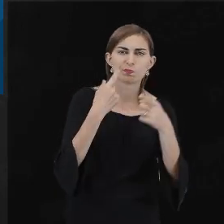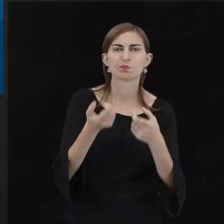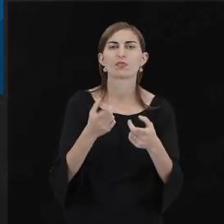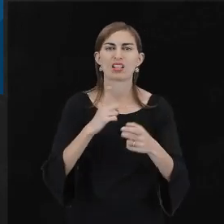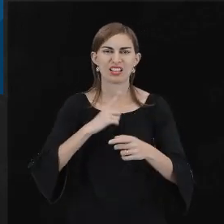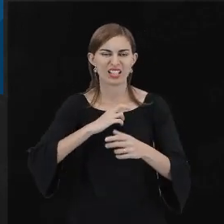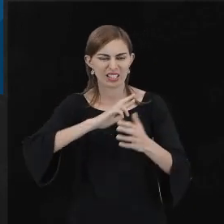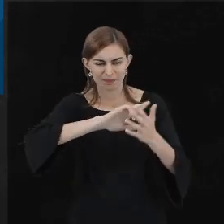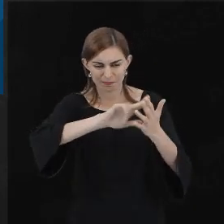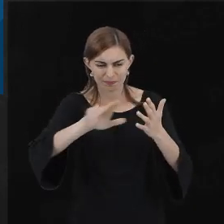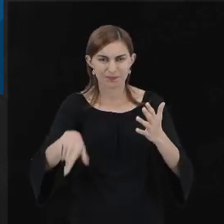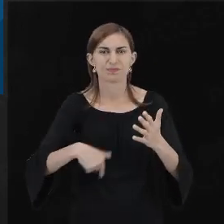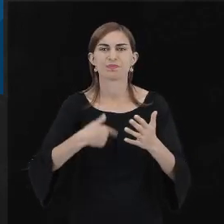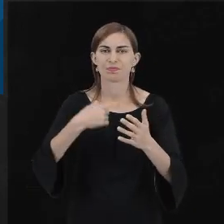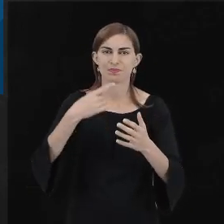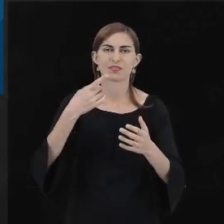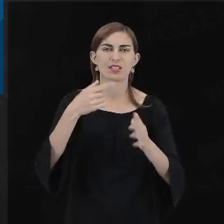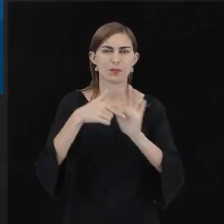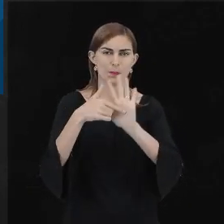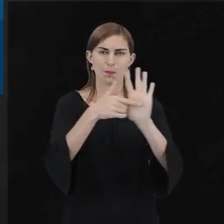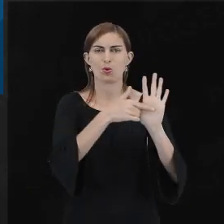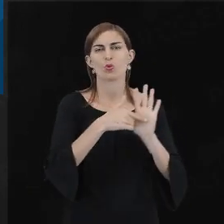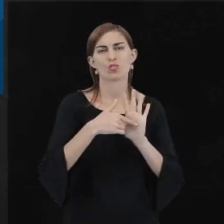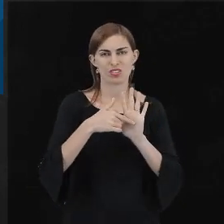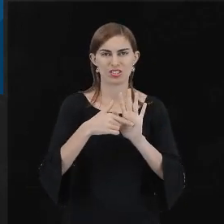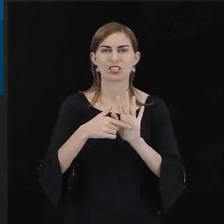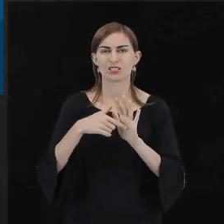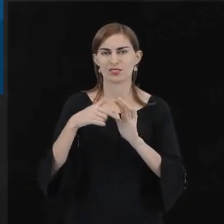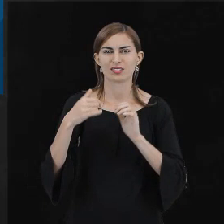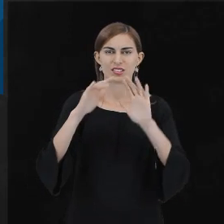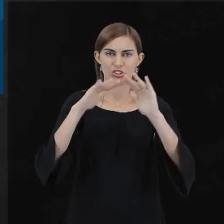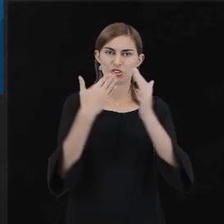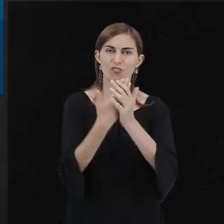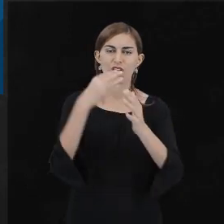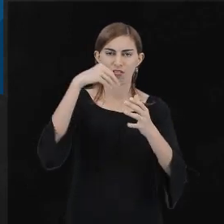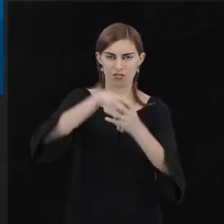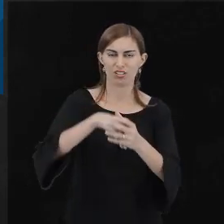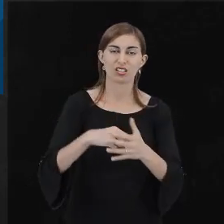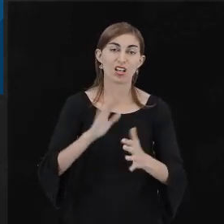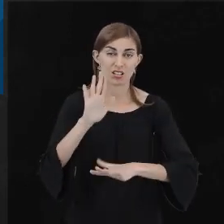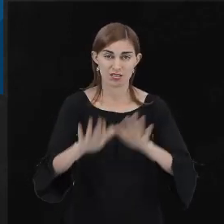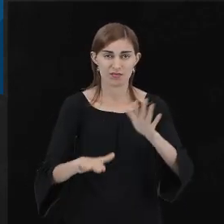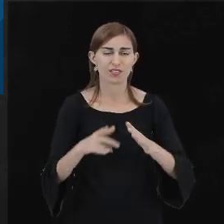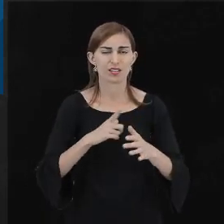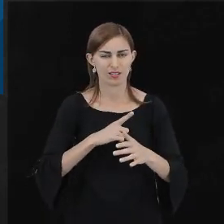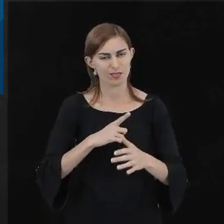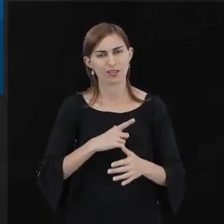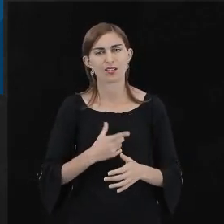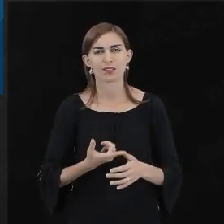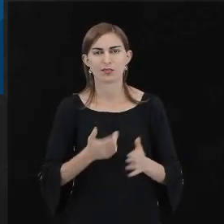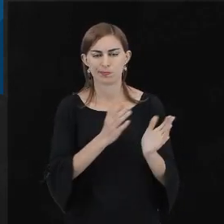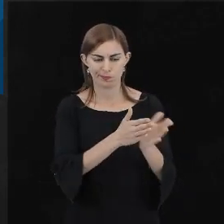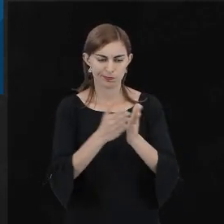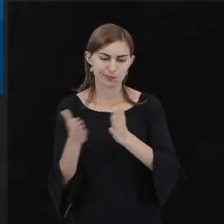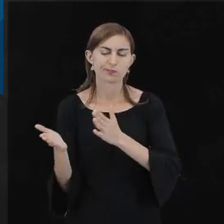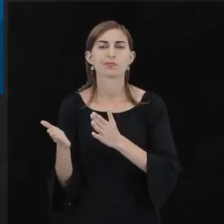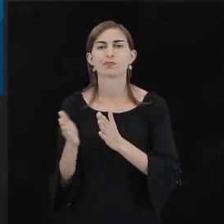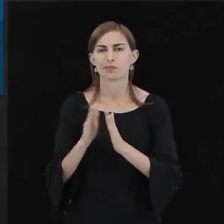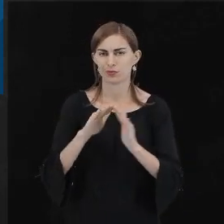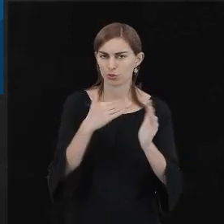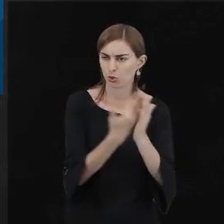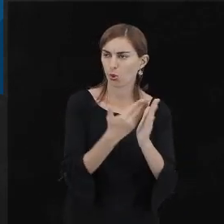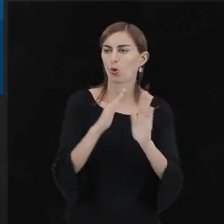índices de retenção escolar ainda ocorrendo, a despeito da gente ter tentado novas organizações